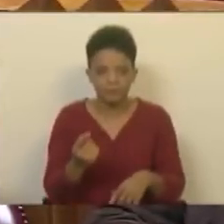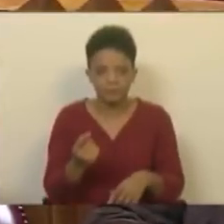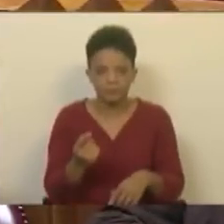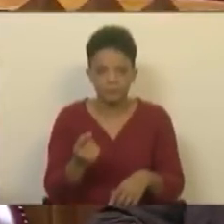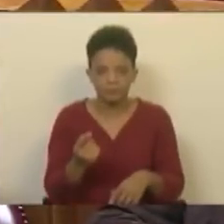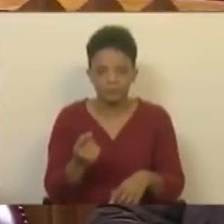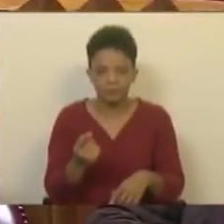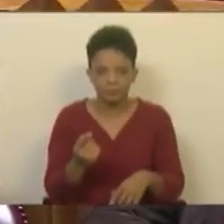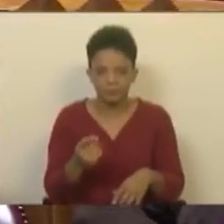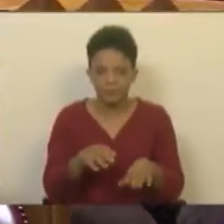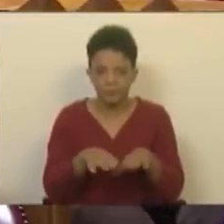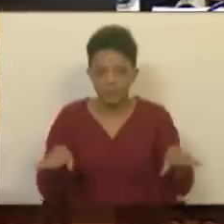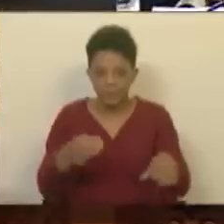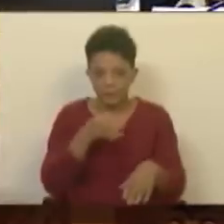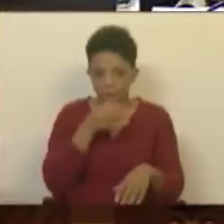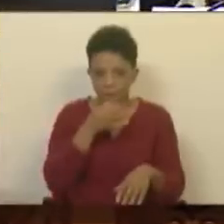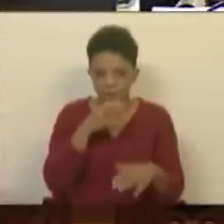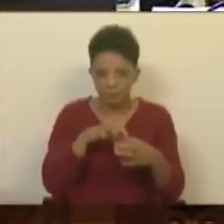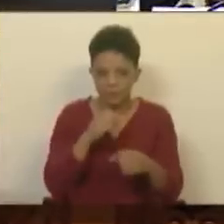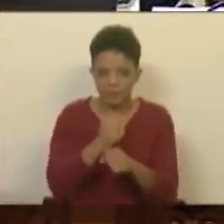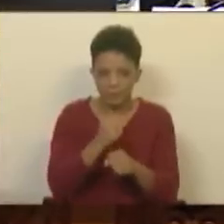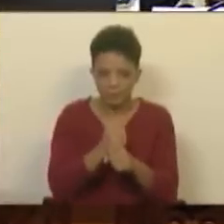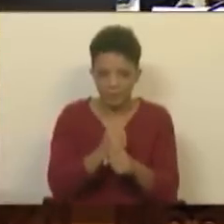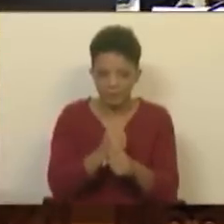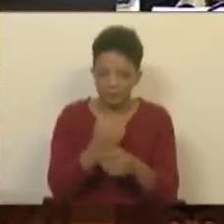está interpelado à mesa sobre a construção